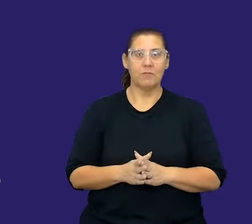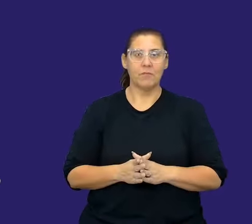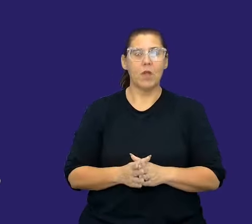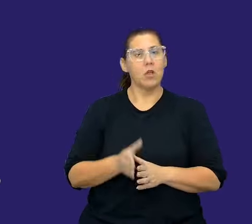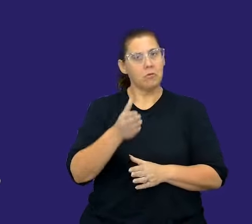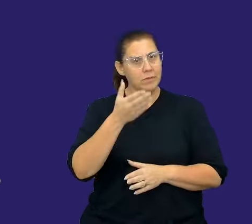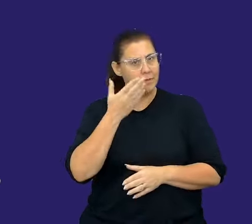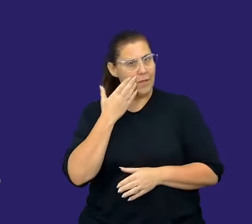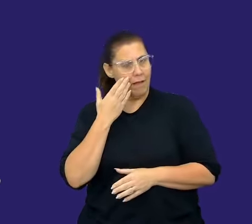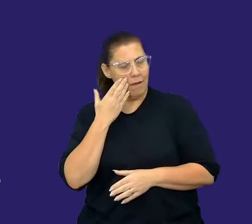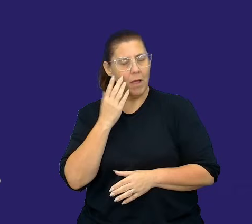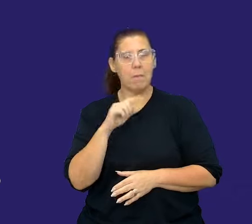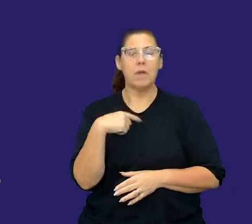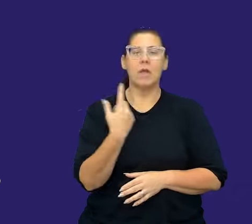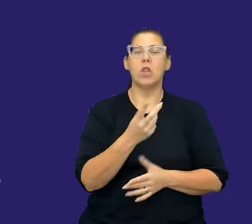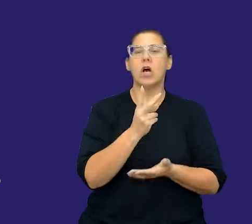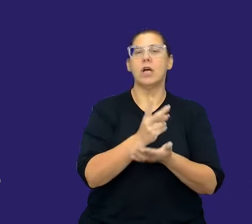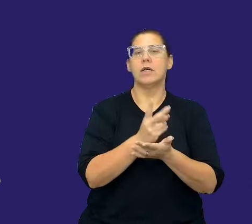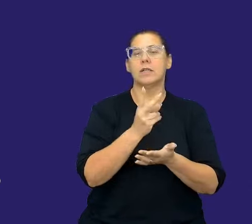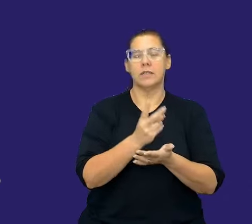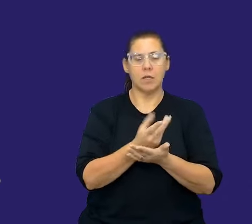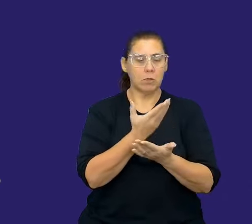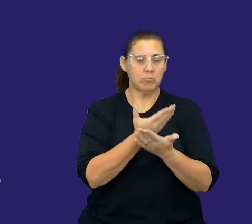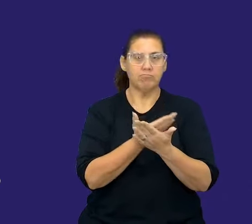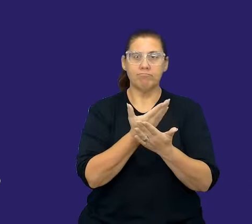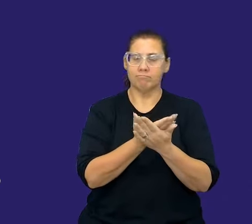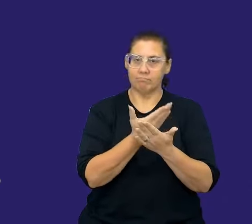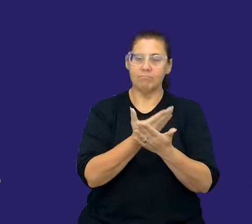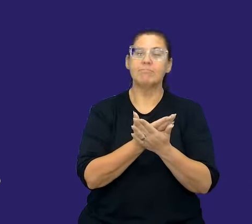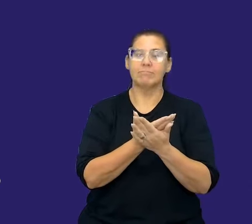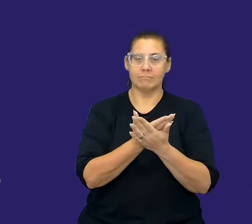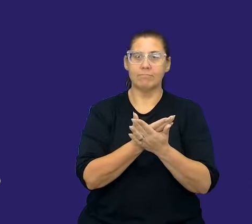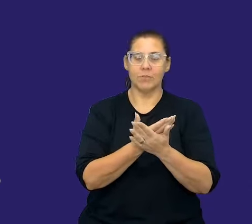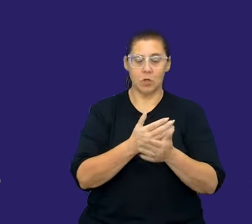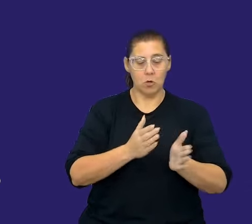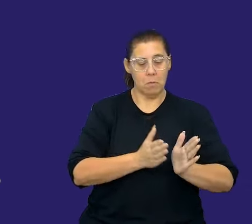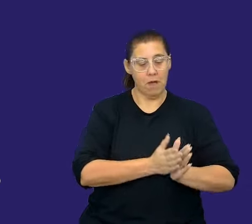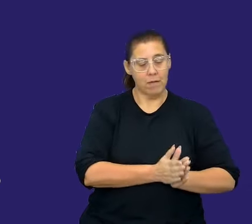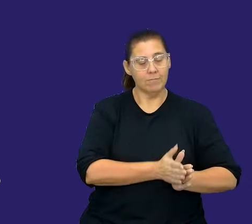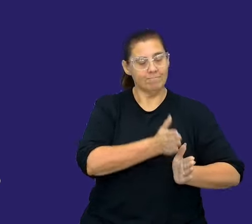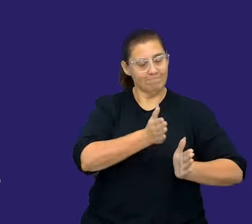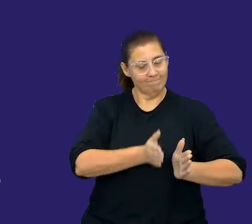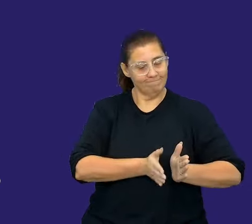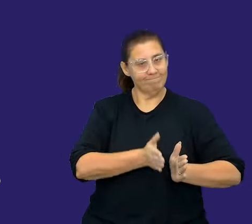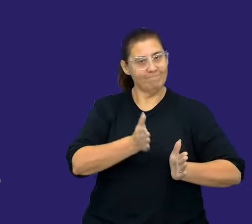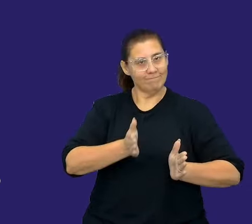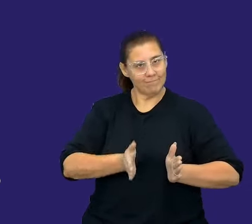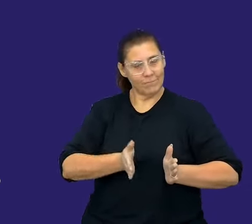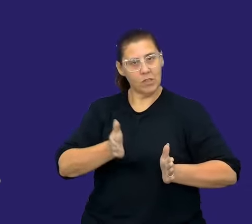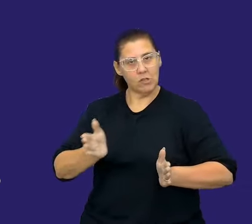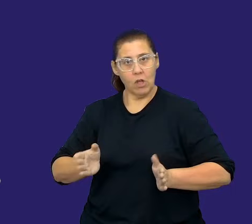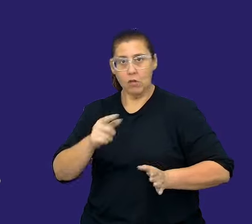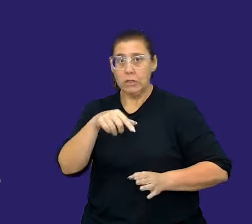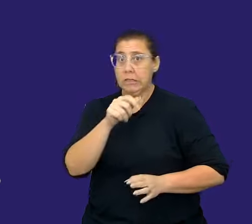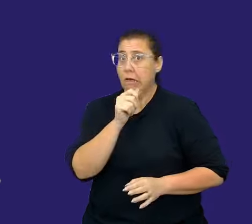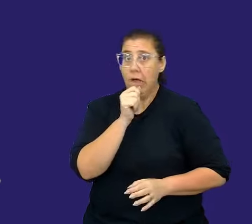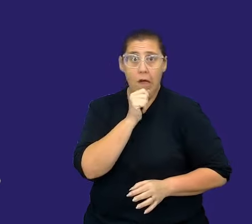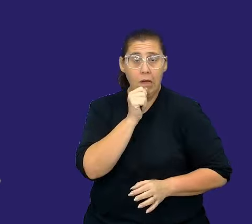vocês sabem, nós sempre estamos estudando uma sequência didática que vocês ainda